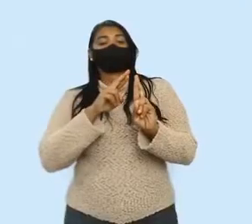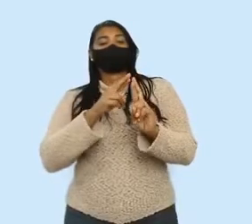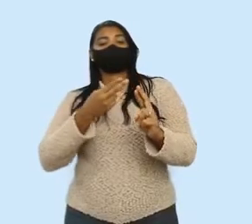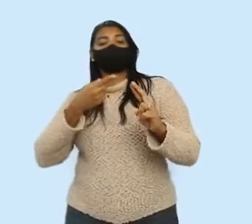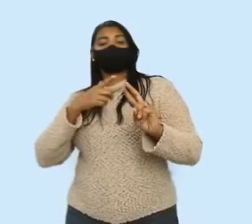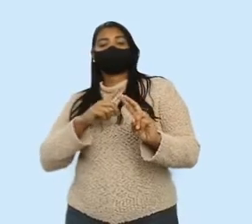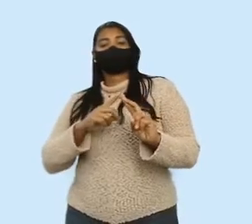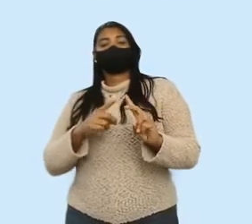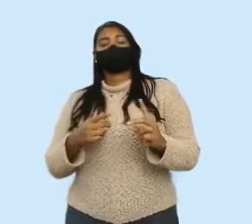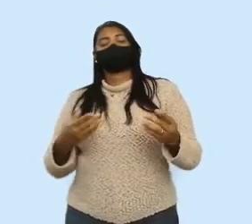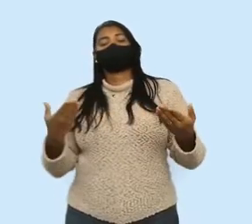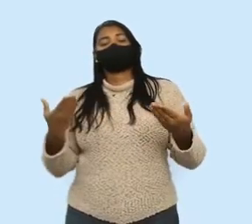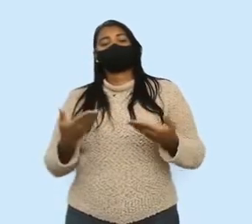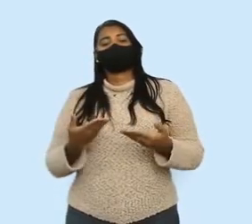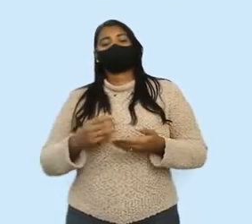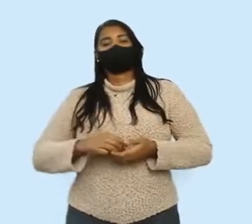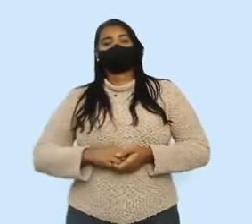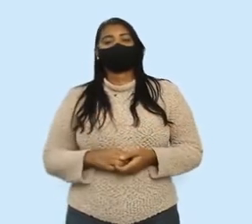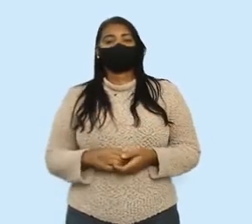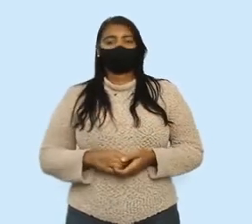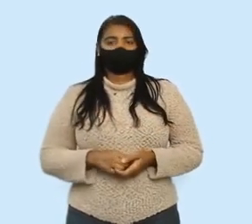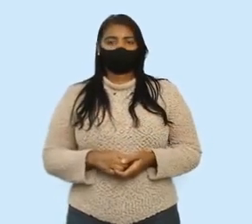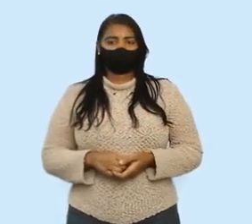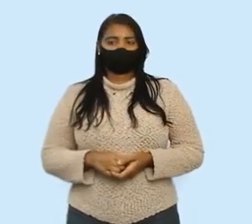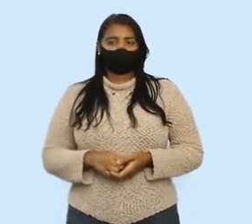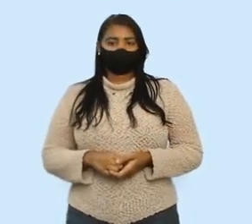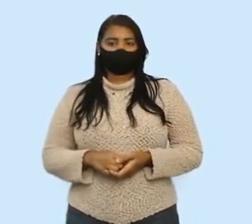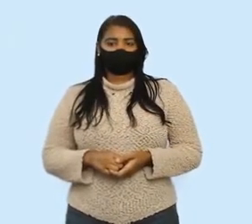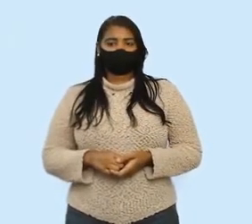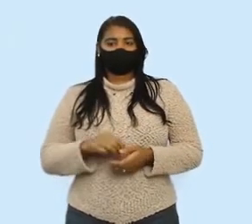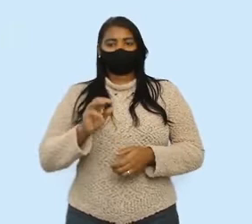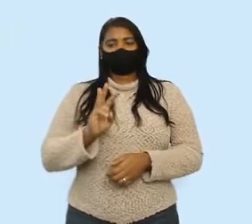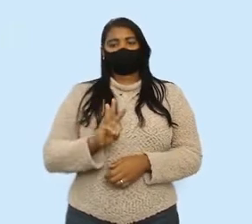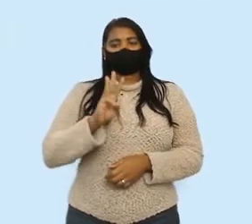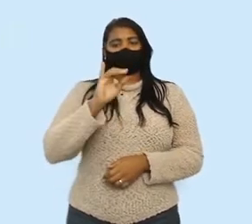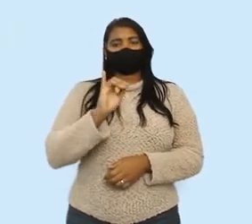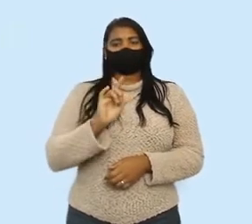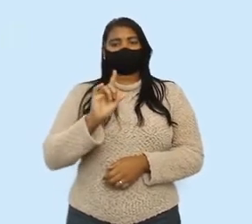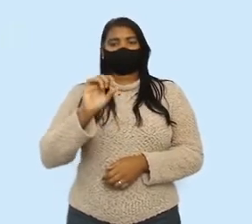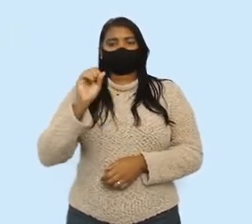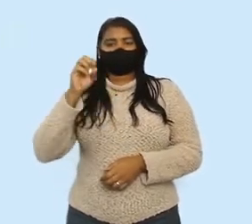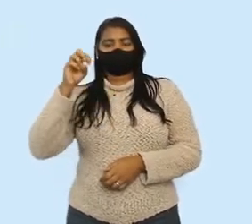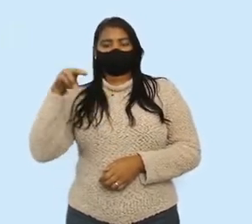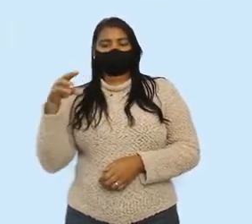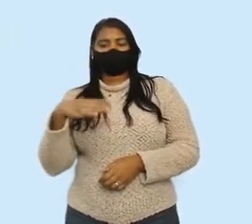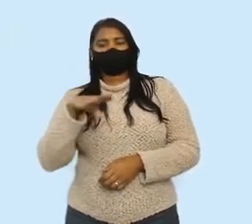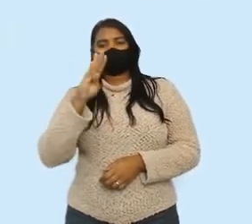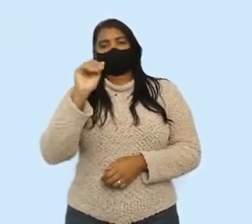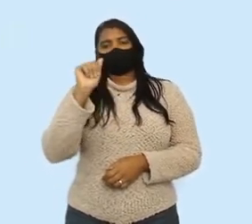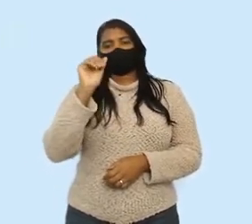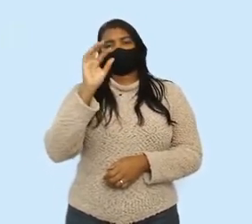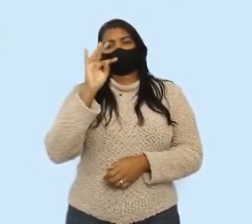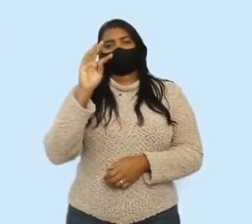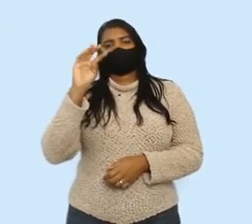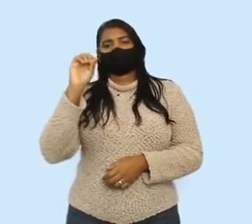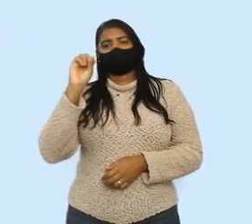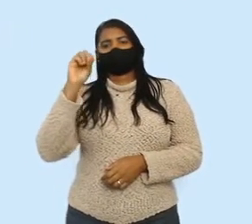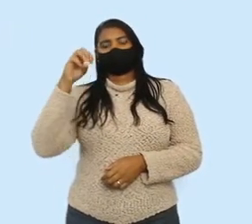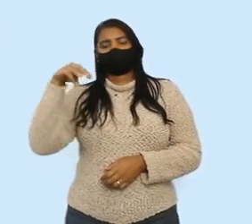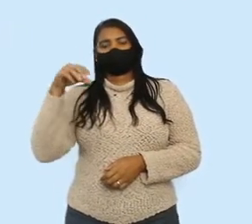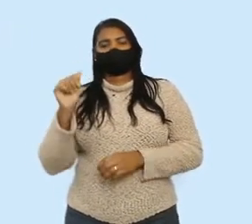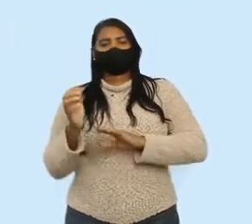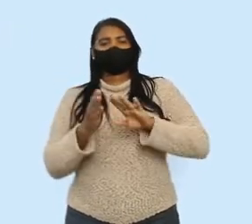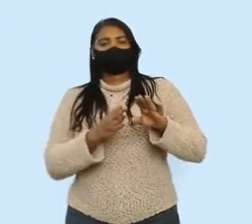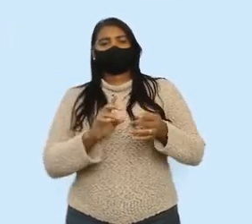embate que houve entre o Wilson, o compositor Wilson Batista, como também o compositor